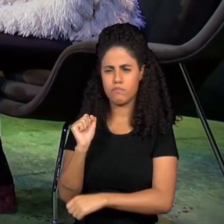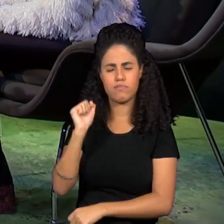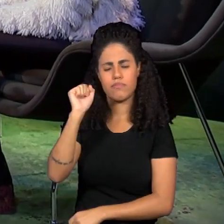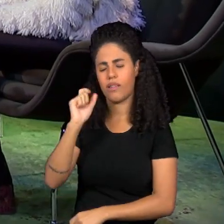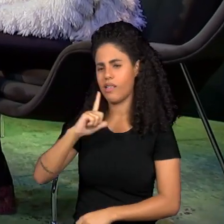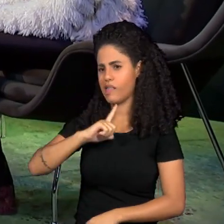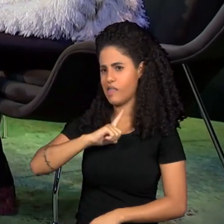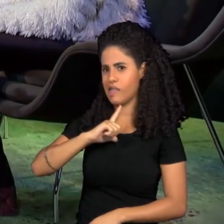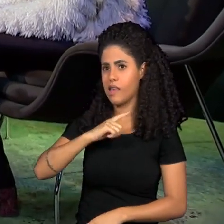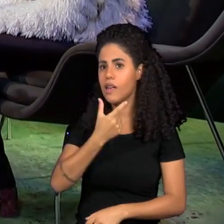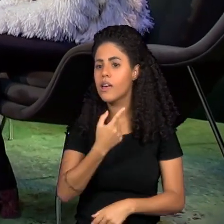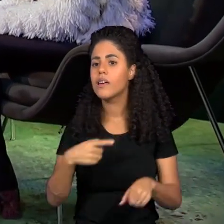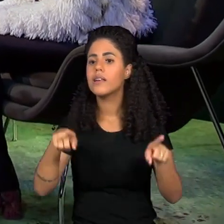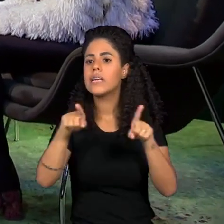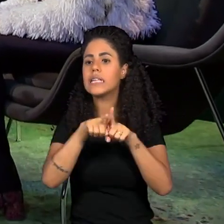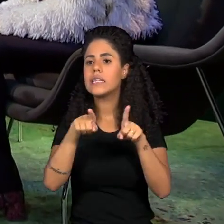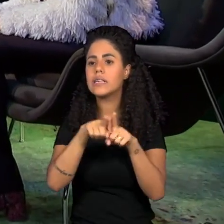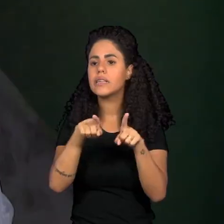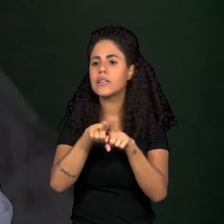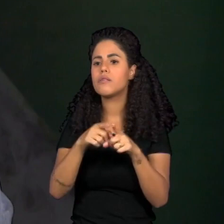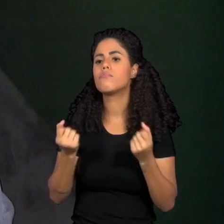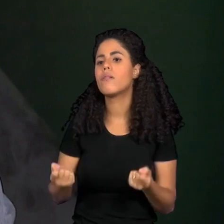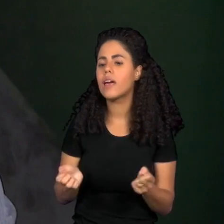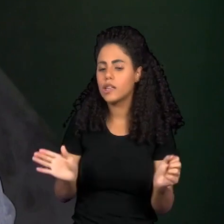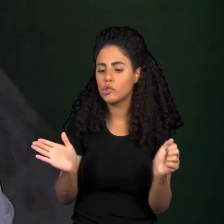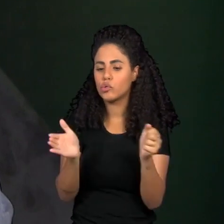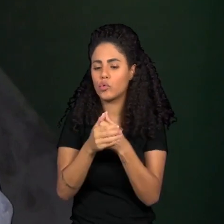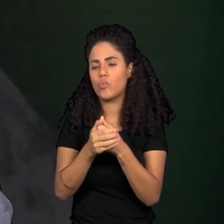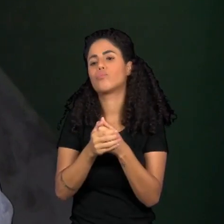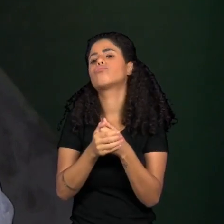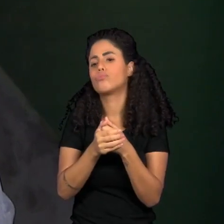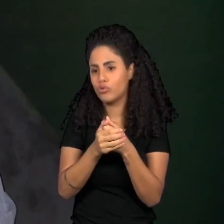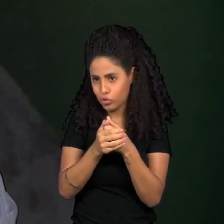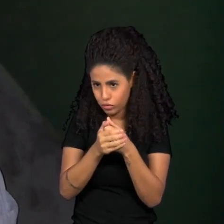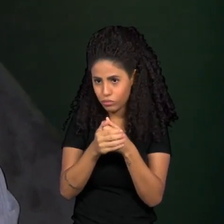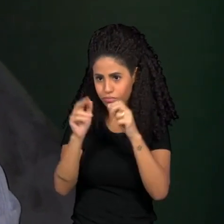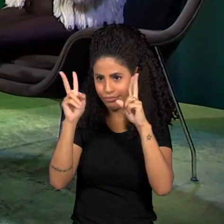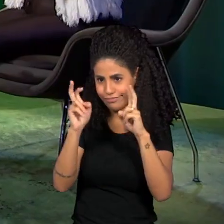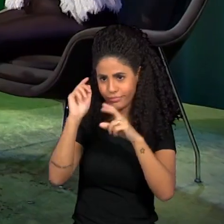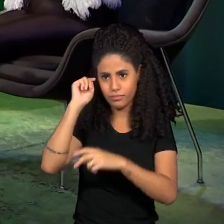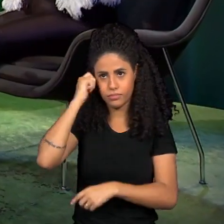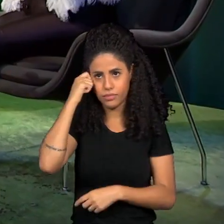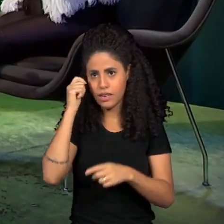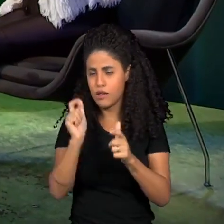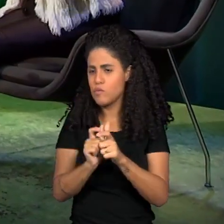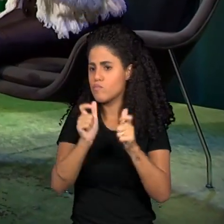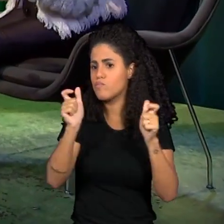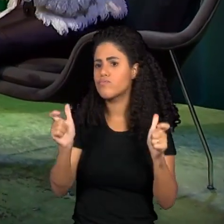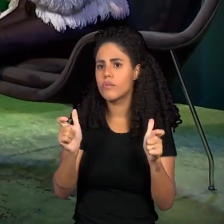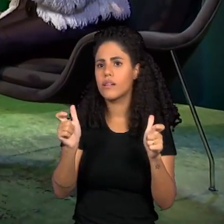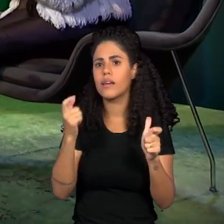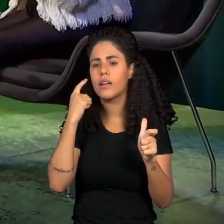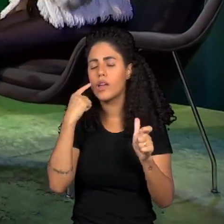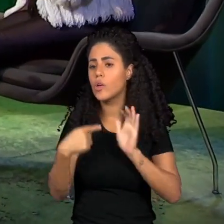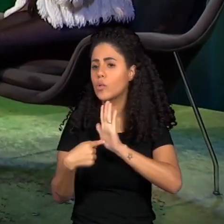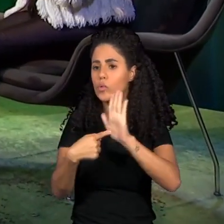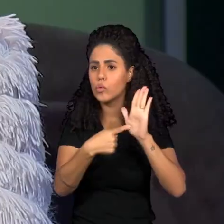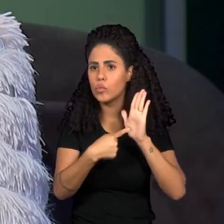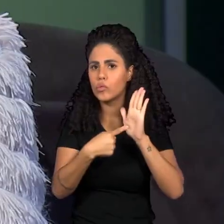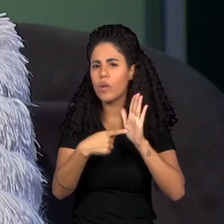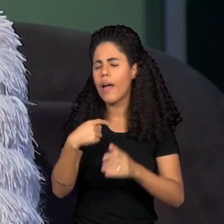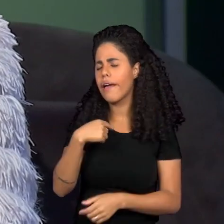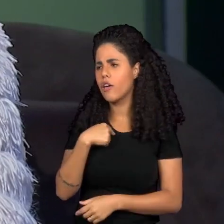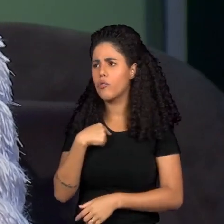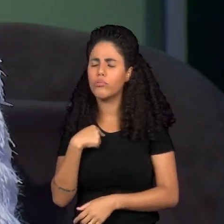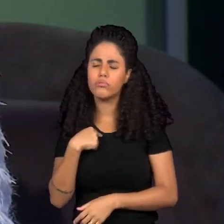ponto. O outro ponto é que tem uma invisibilidade imposta a nós. É muito grande. Acha-se que todo preto é meio igual. Eu não